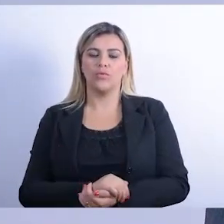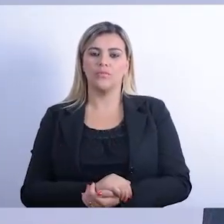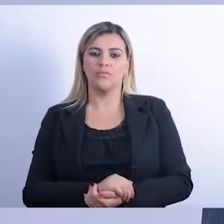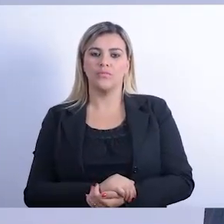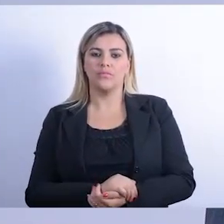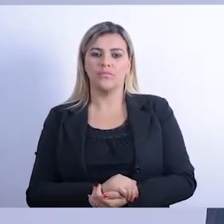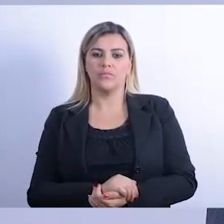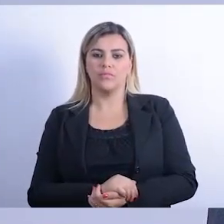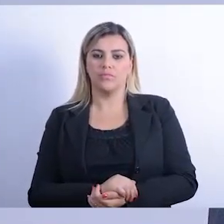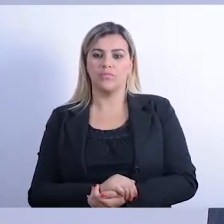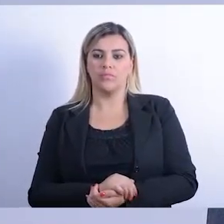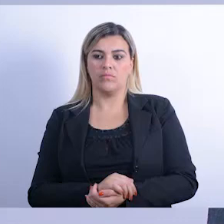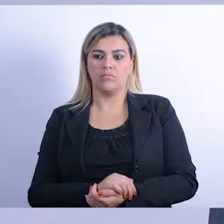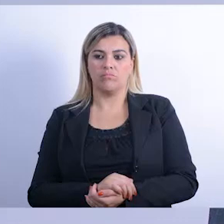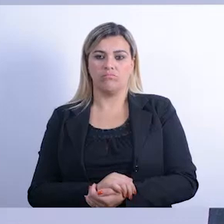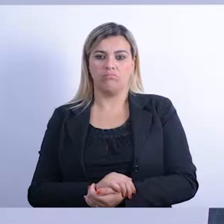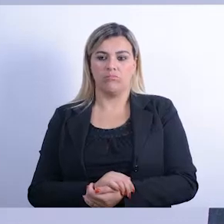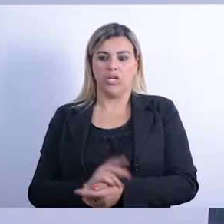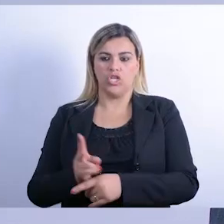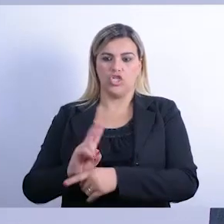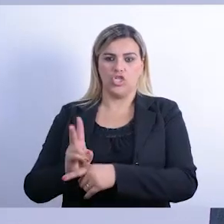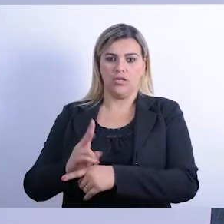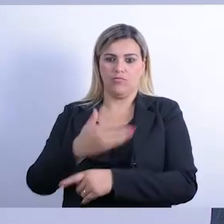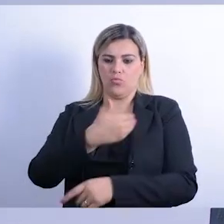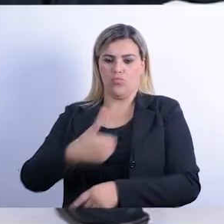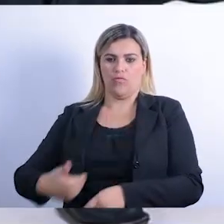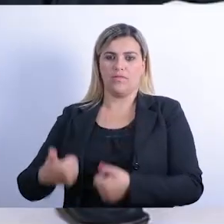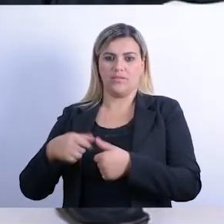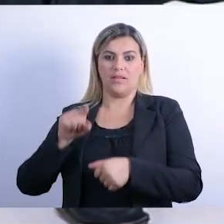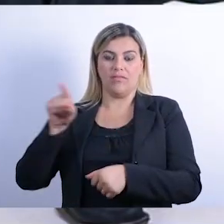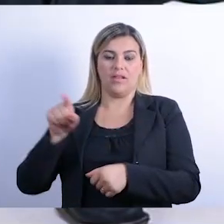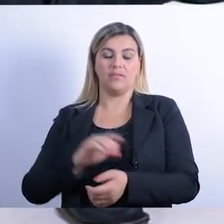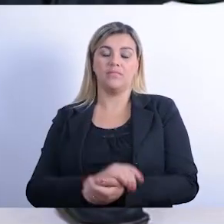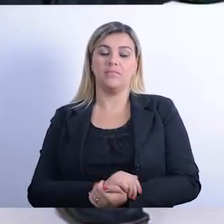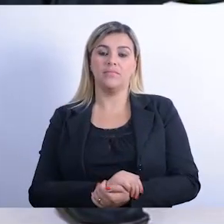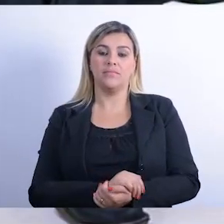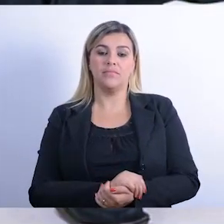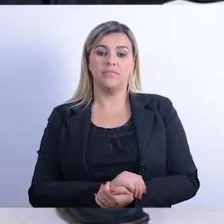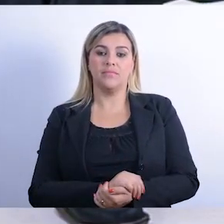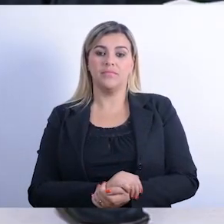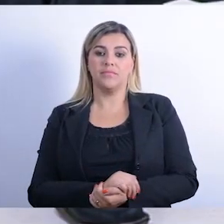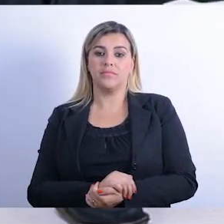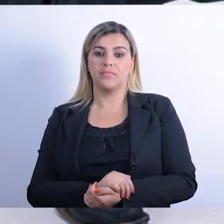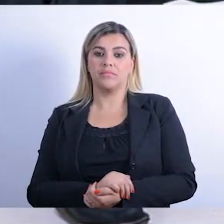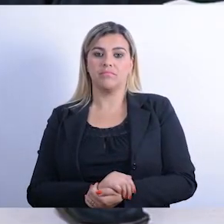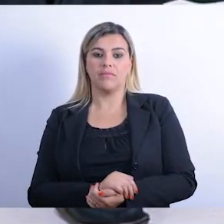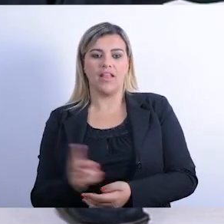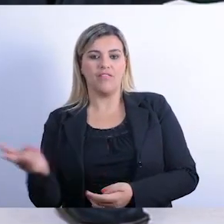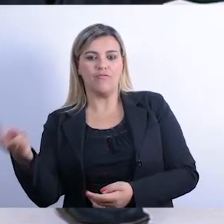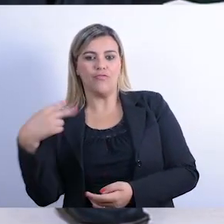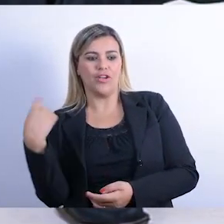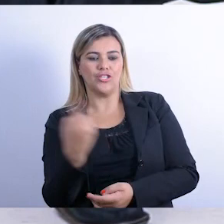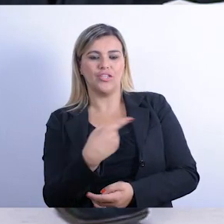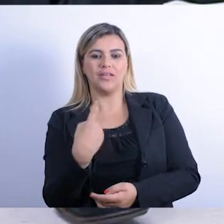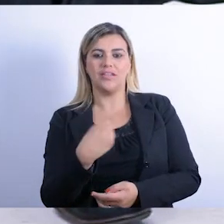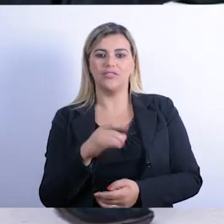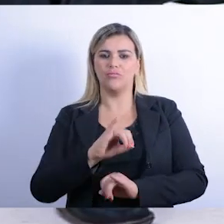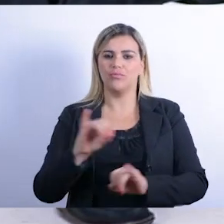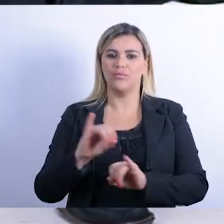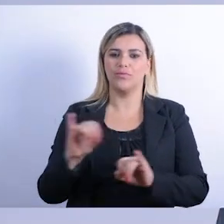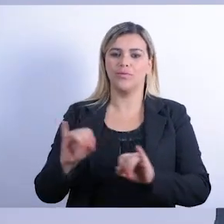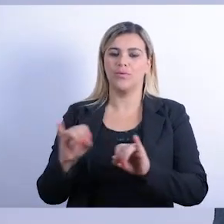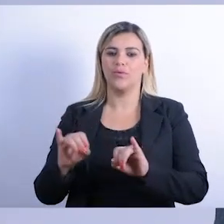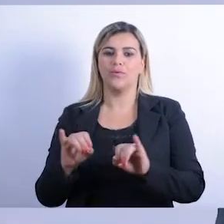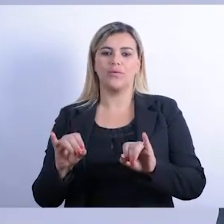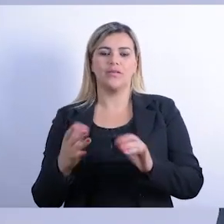Chegamos lá, ele chegou, o chefe de cerimonial do governo estava lá com o carro e tal. Nós fomos, viu a gente, ele